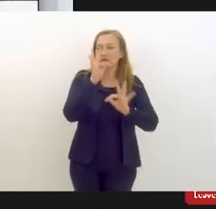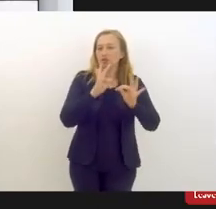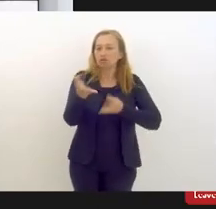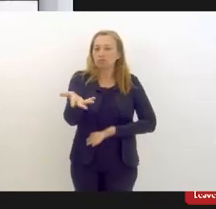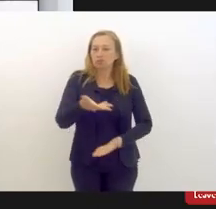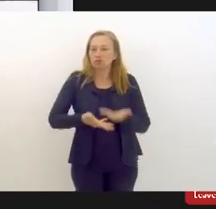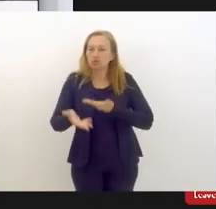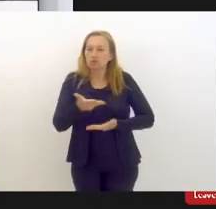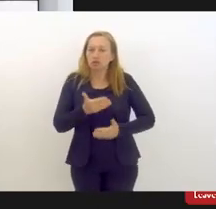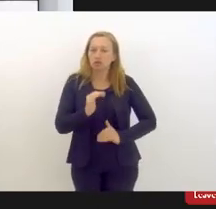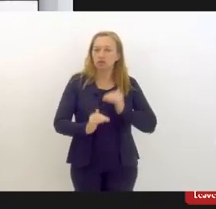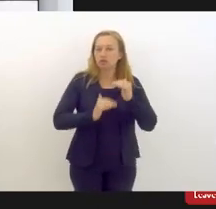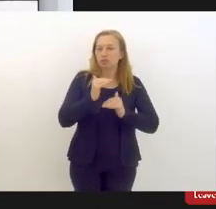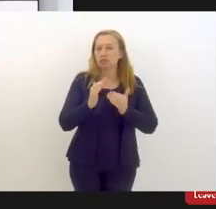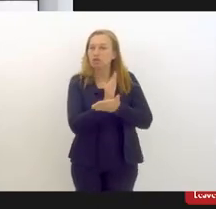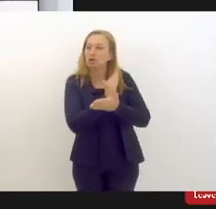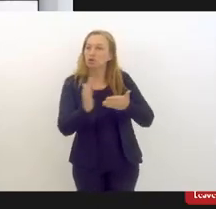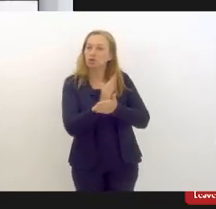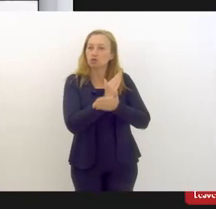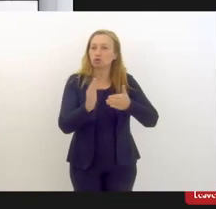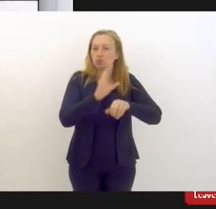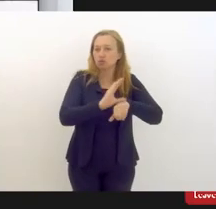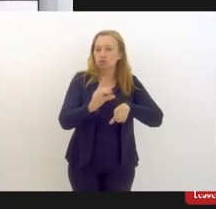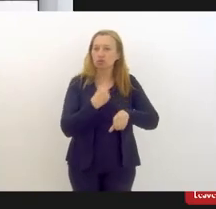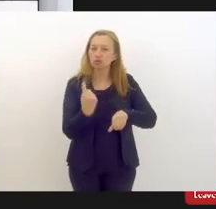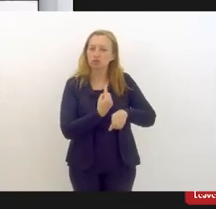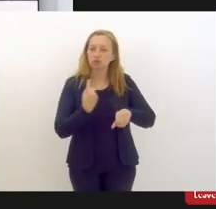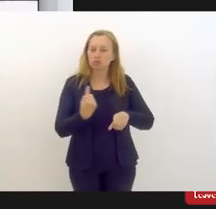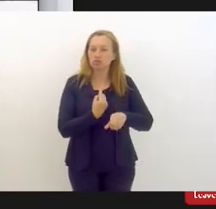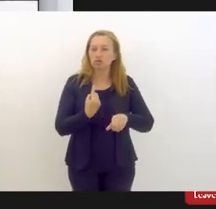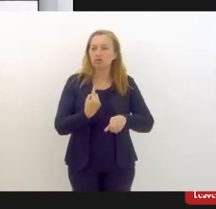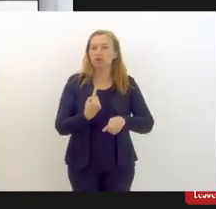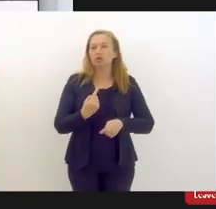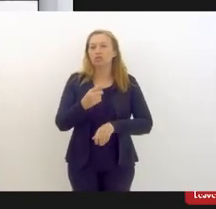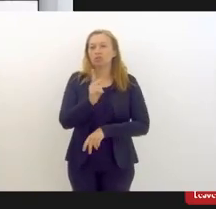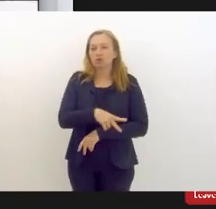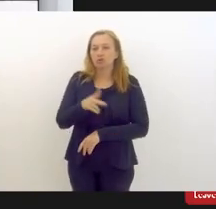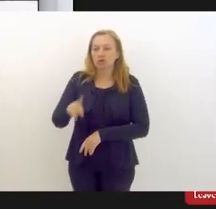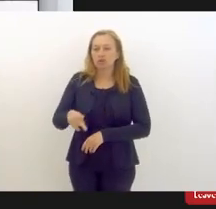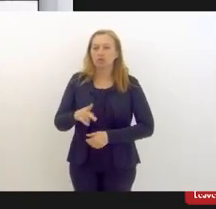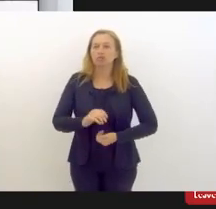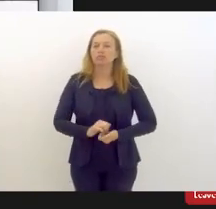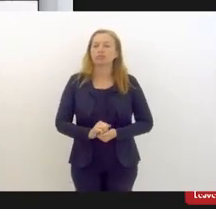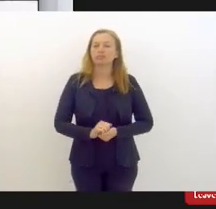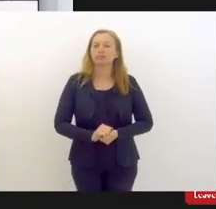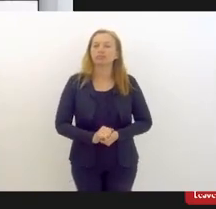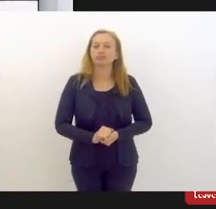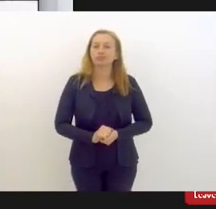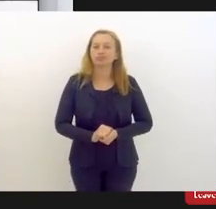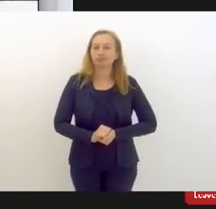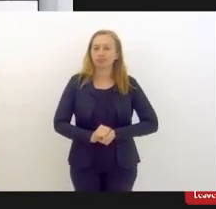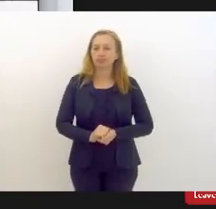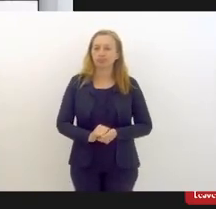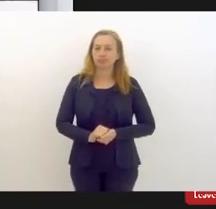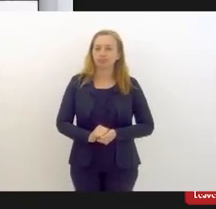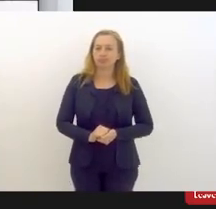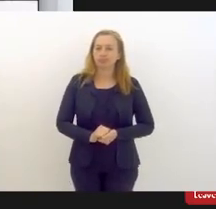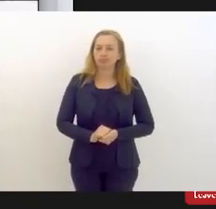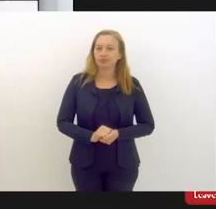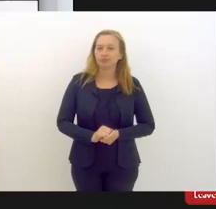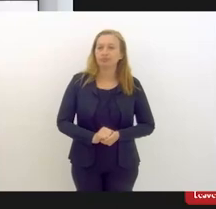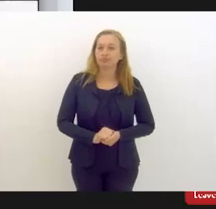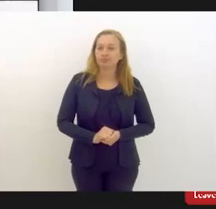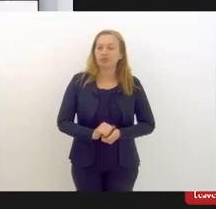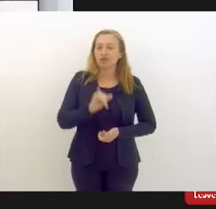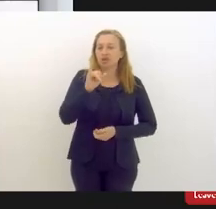que desenvolveu alguns cursos também para os nossos professores. Então, Código do Futuro, Introdução à Robótica. A gente